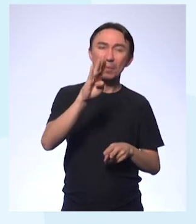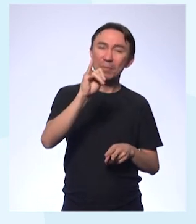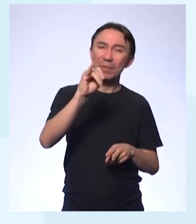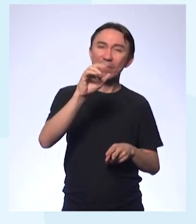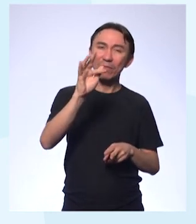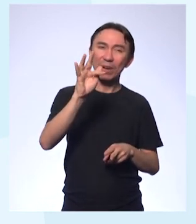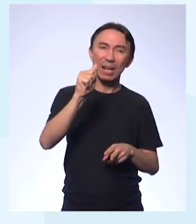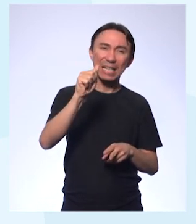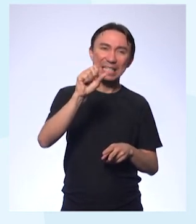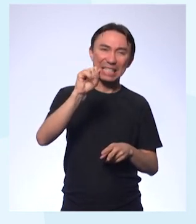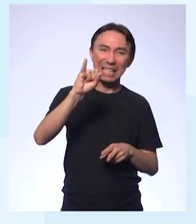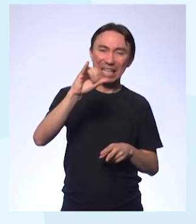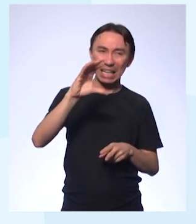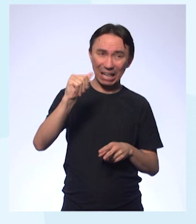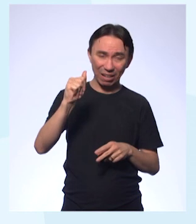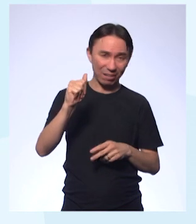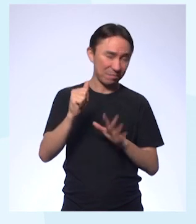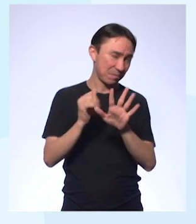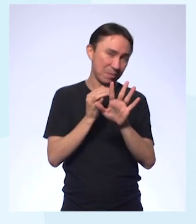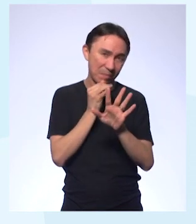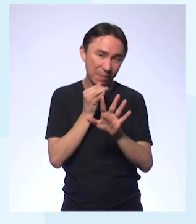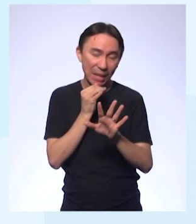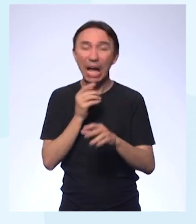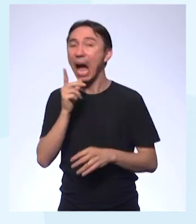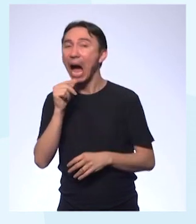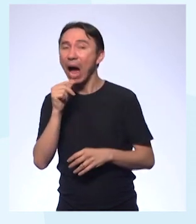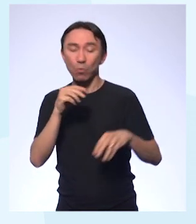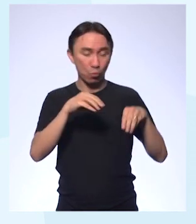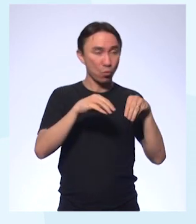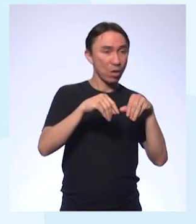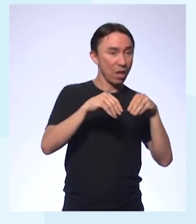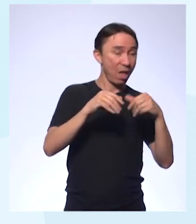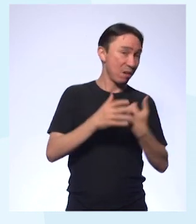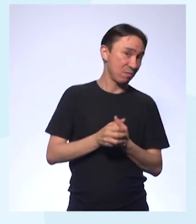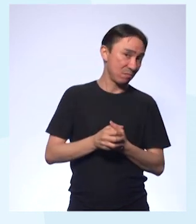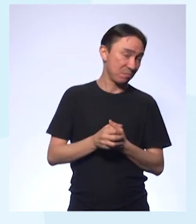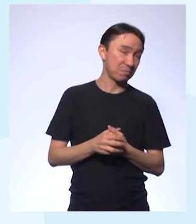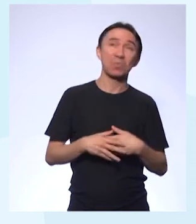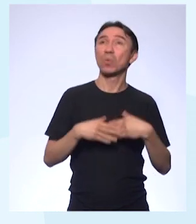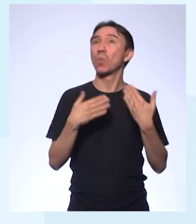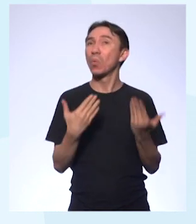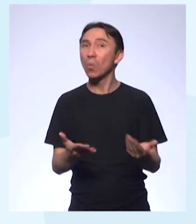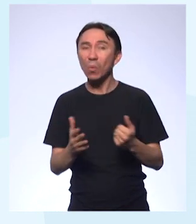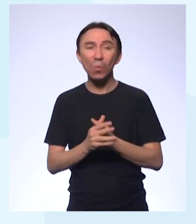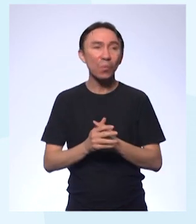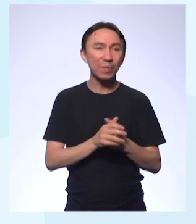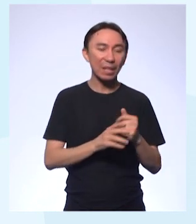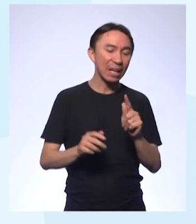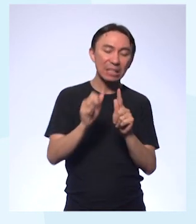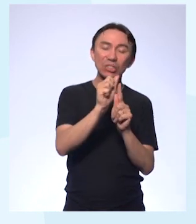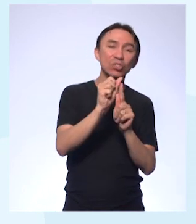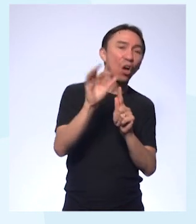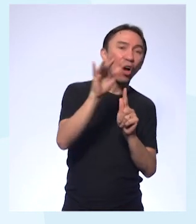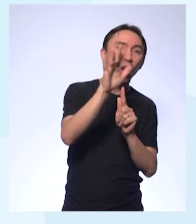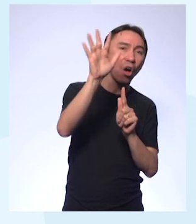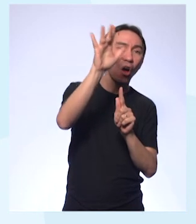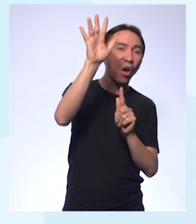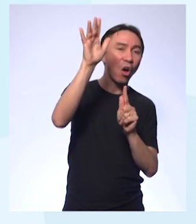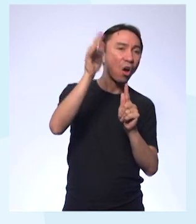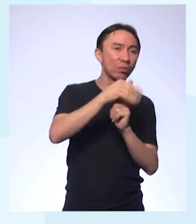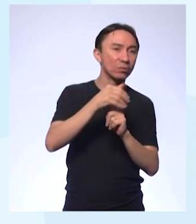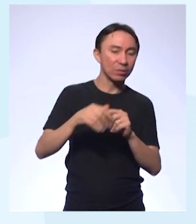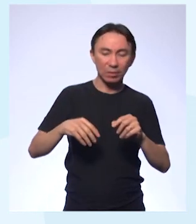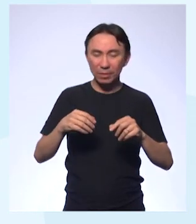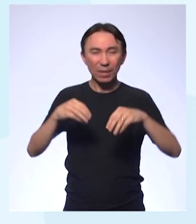sólido líquido, como areia e água, um sólido e gás, como poeira e gás, tá? Líquido e líquido, como